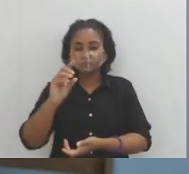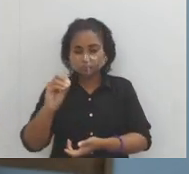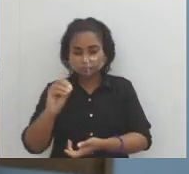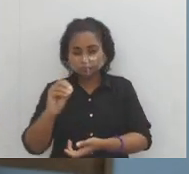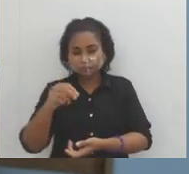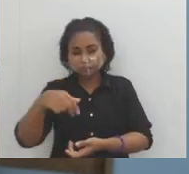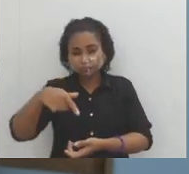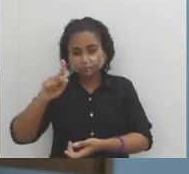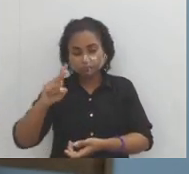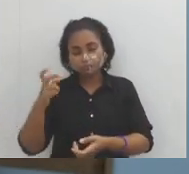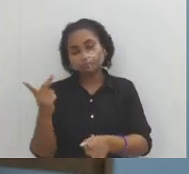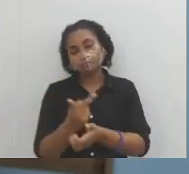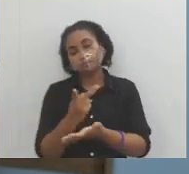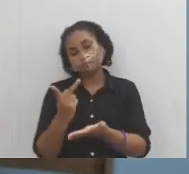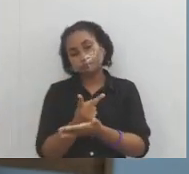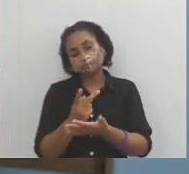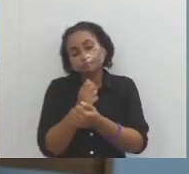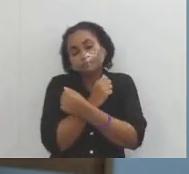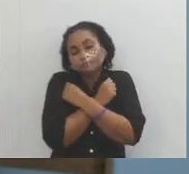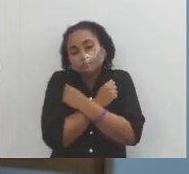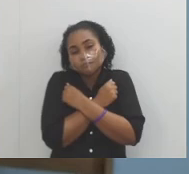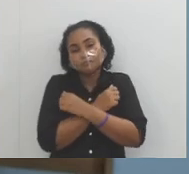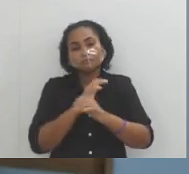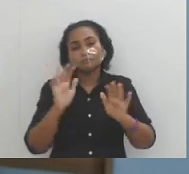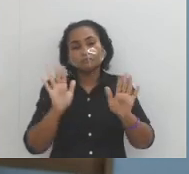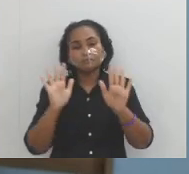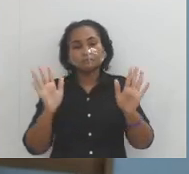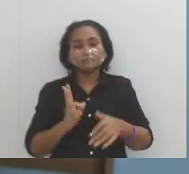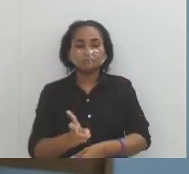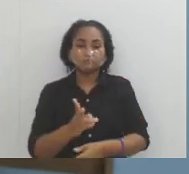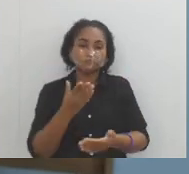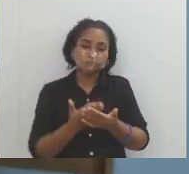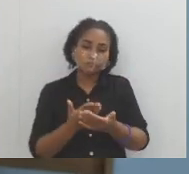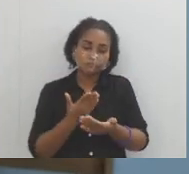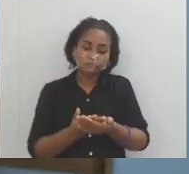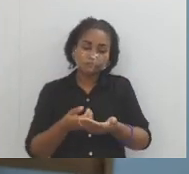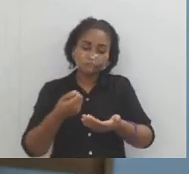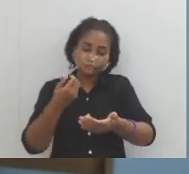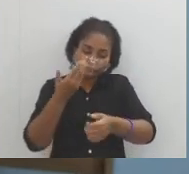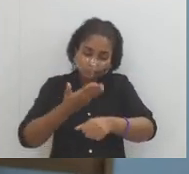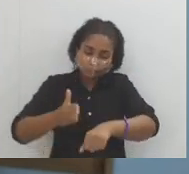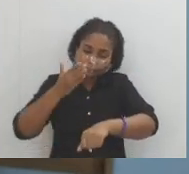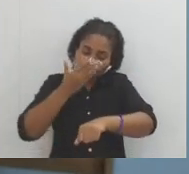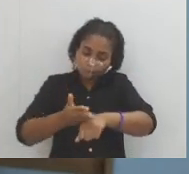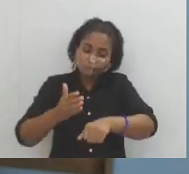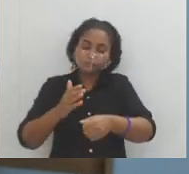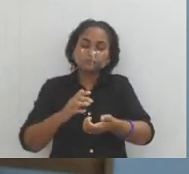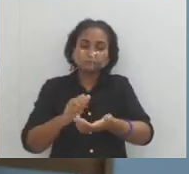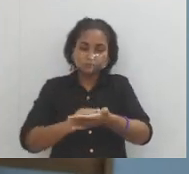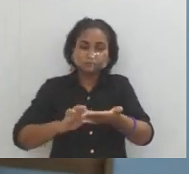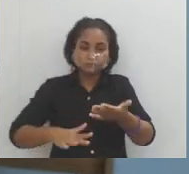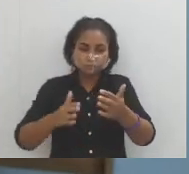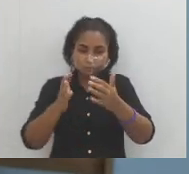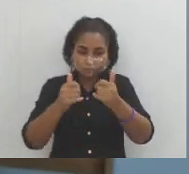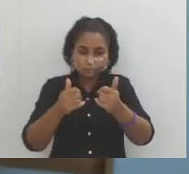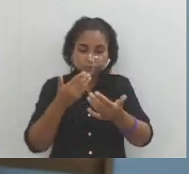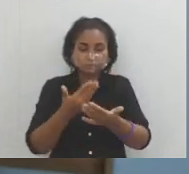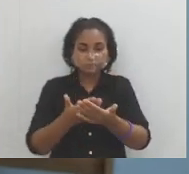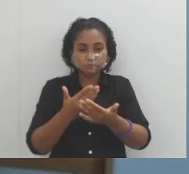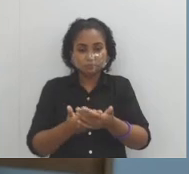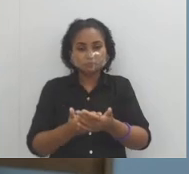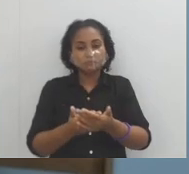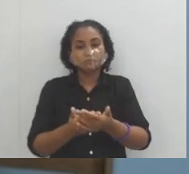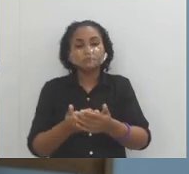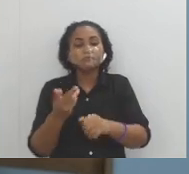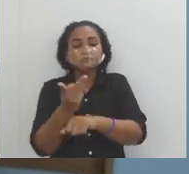Tá certo? Então, um abraço. Continuem estudando. Façam o exercício que eu pedi. Tá certo? estudem